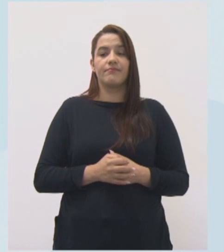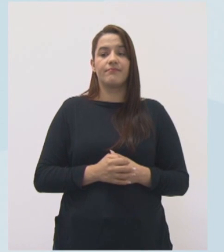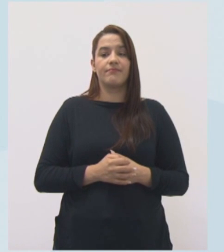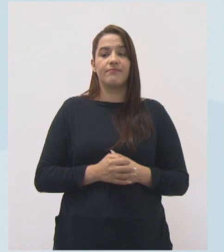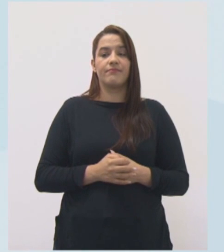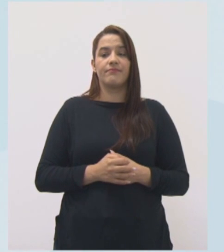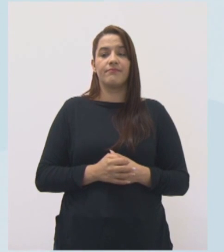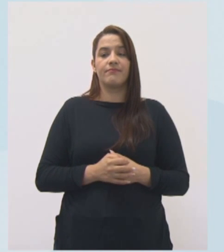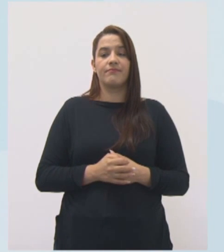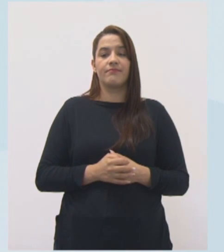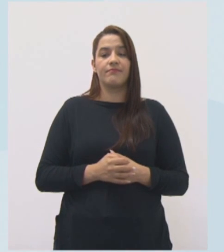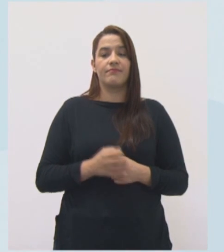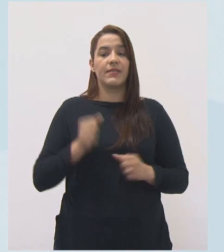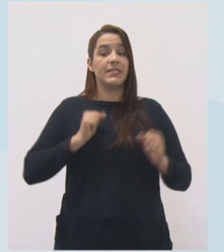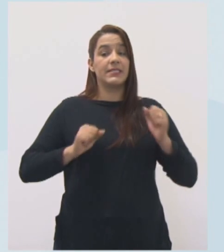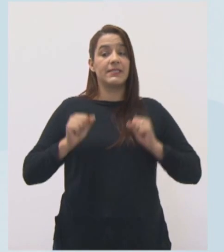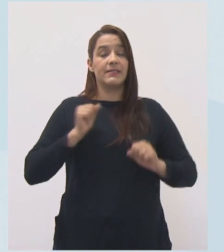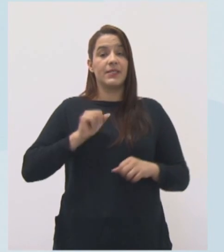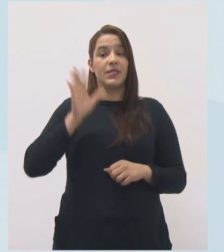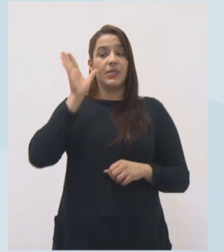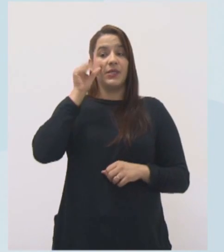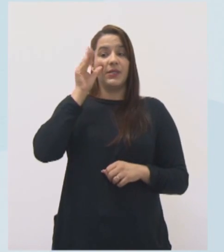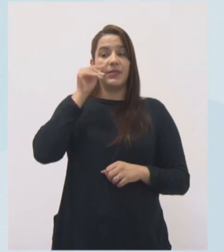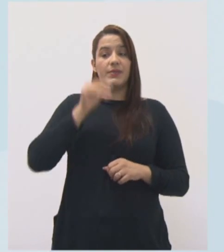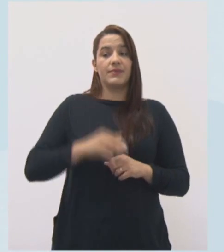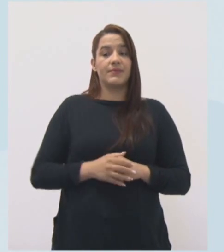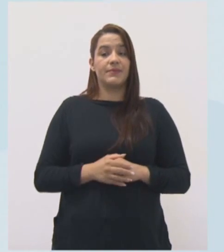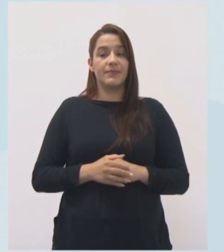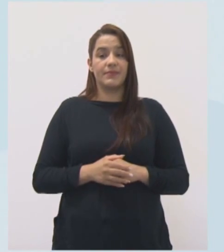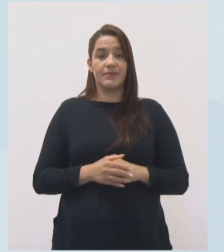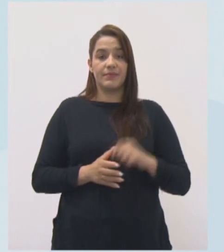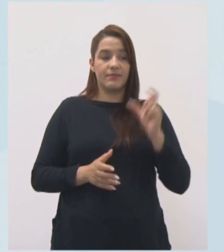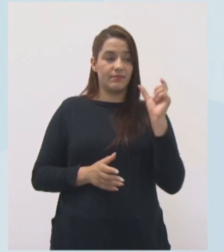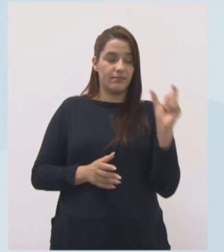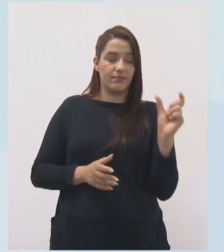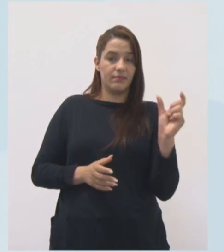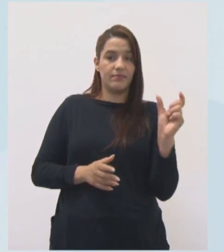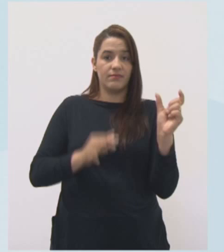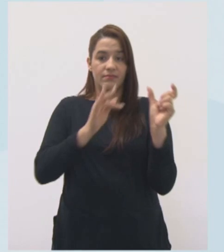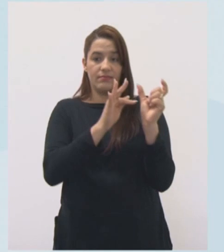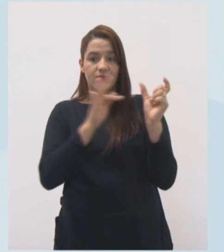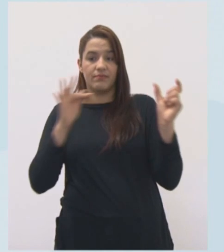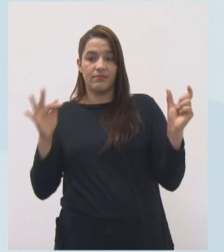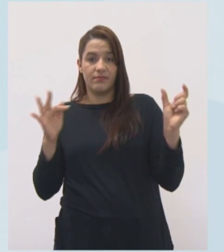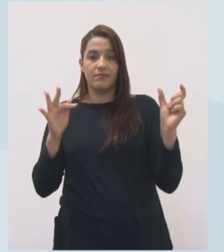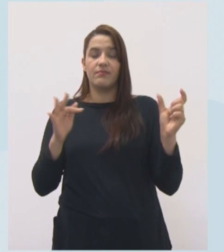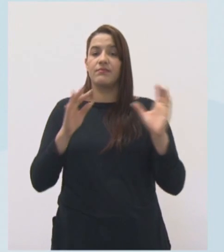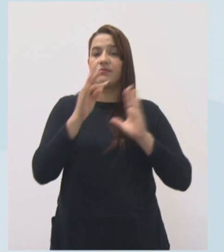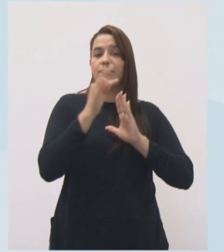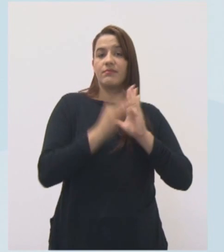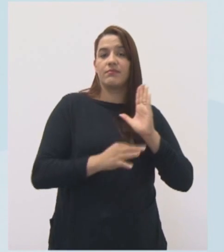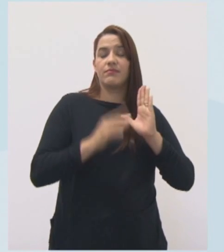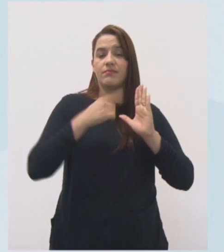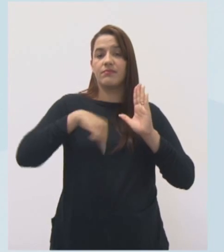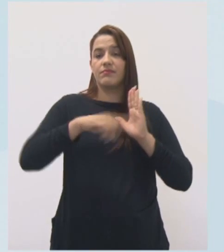estava ardendo em curiosidade, hein, Pro? Então, pelo decorrer do trecho que nós lemos,